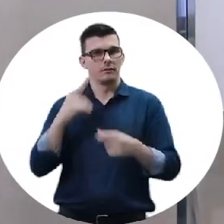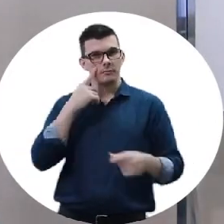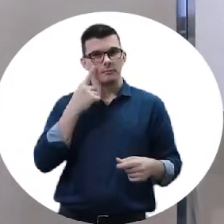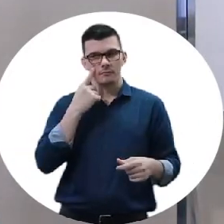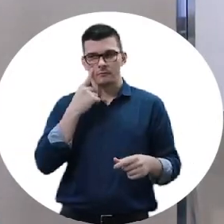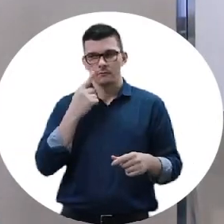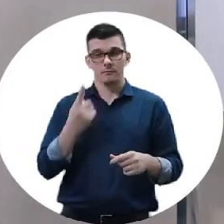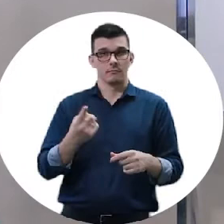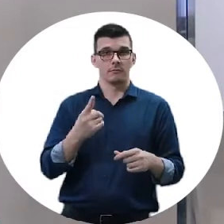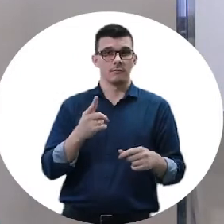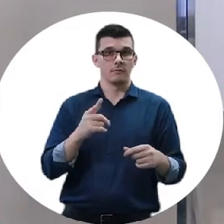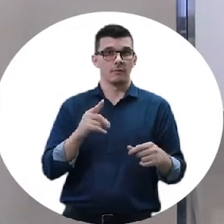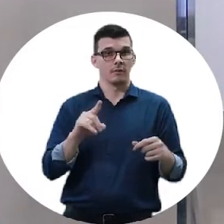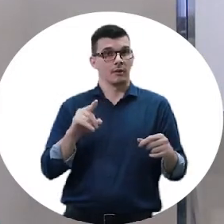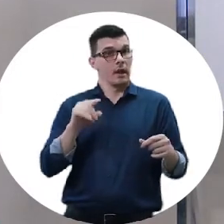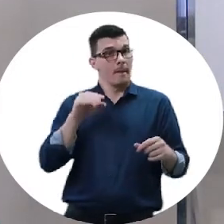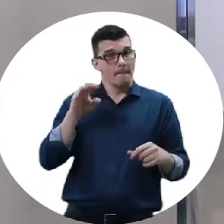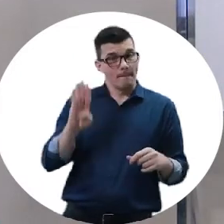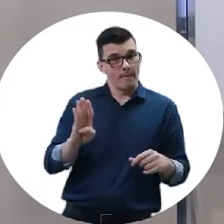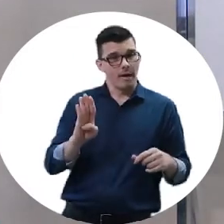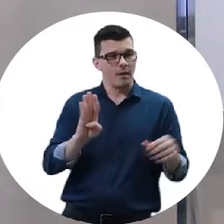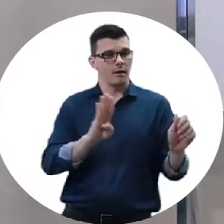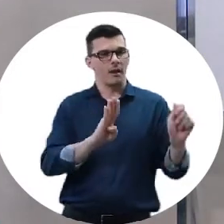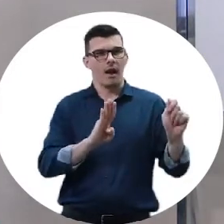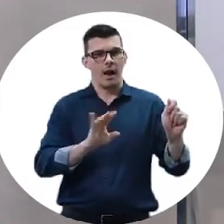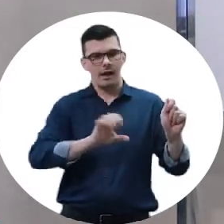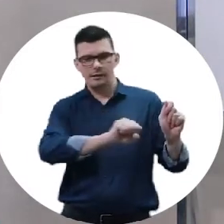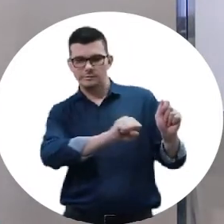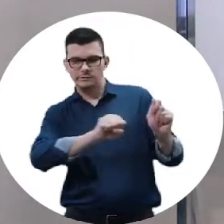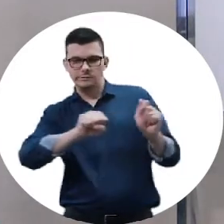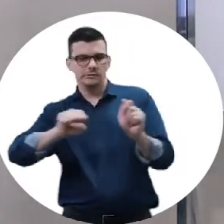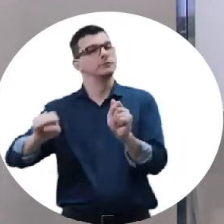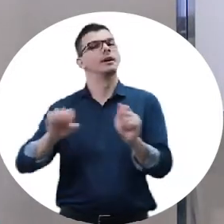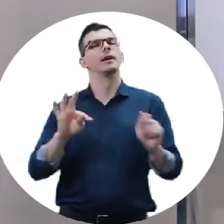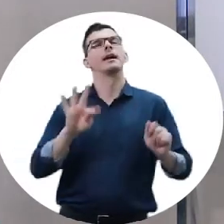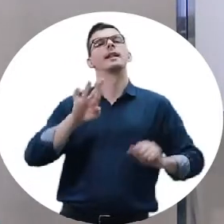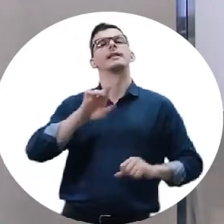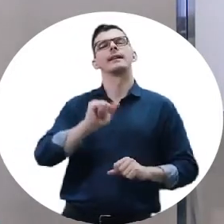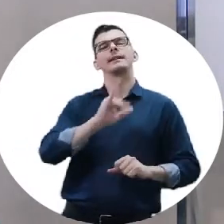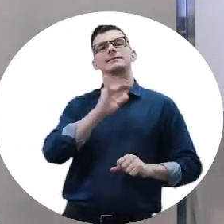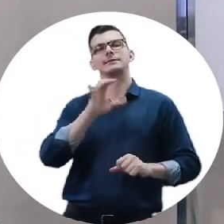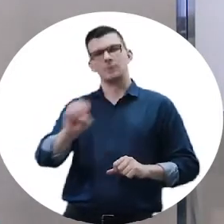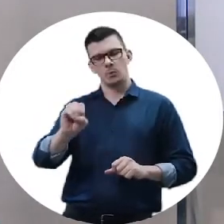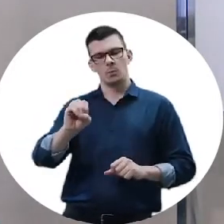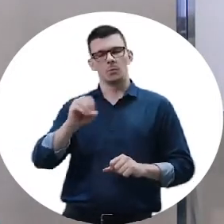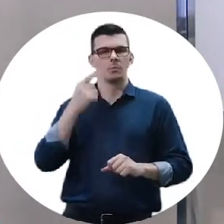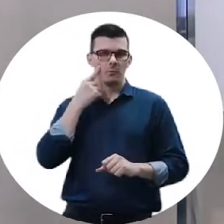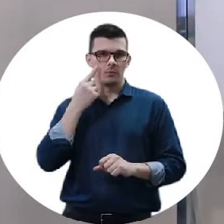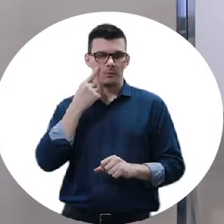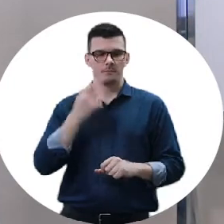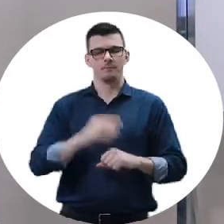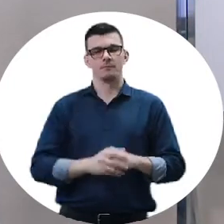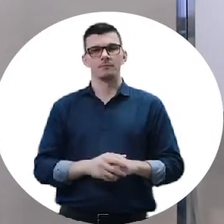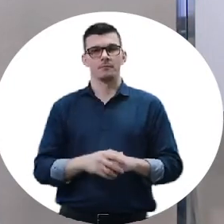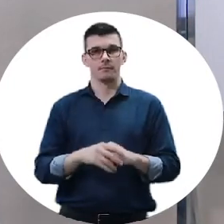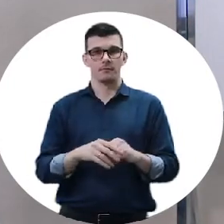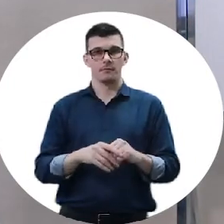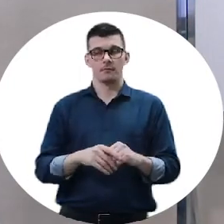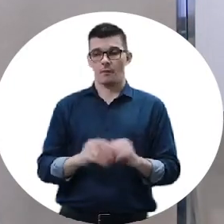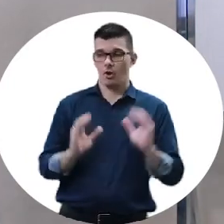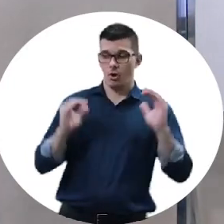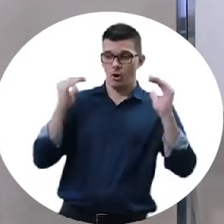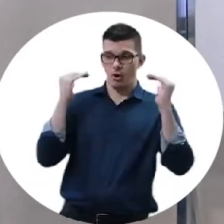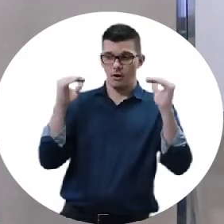uma força aqui. A tração que B está fazendo em A, quando é corda é tração. Então, no bloco A, vai aparecer uma força aqui. Ó. É a